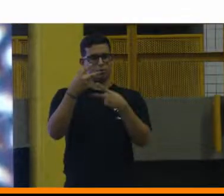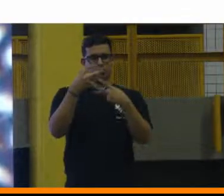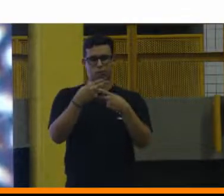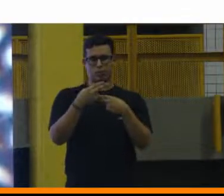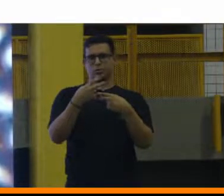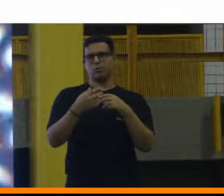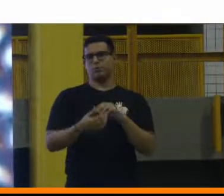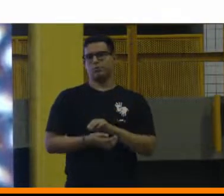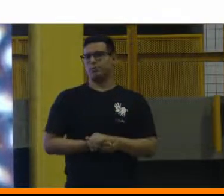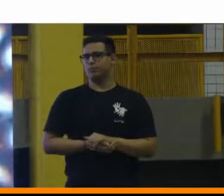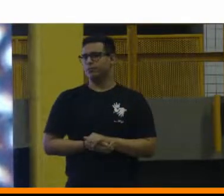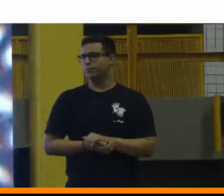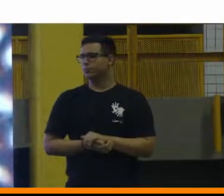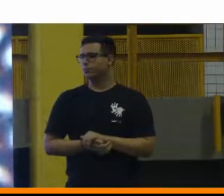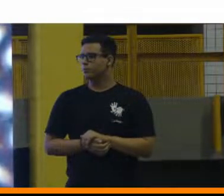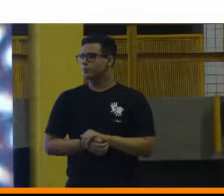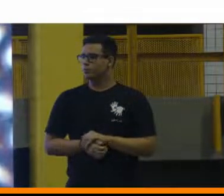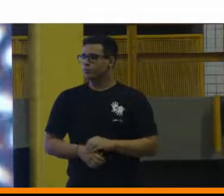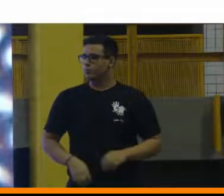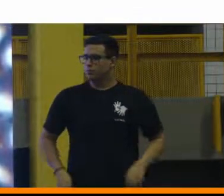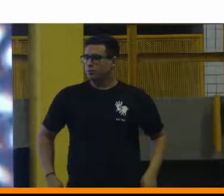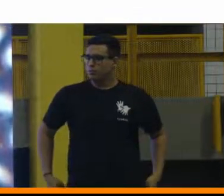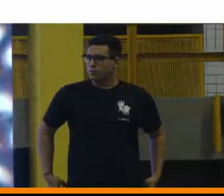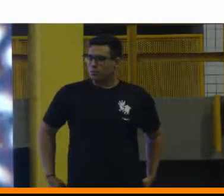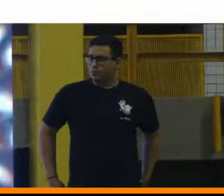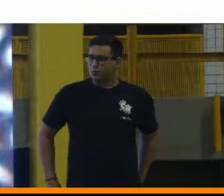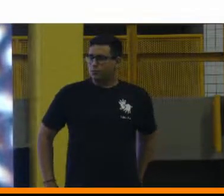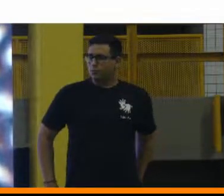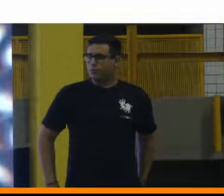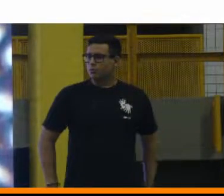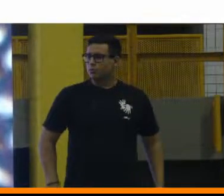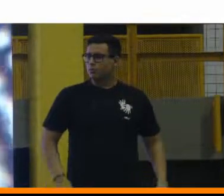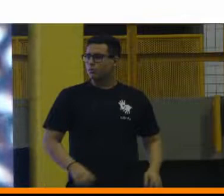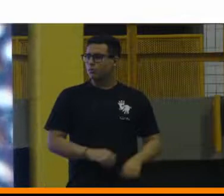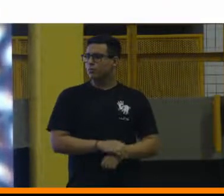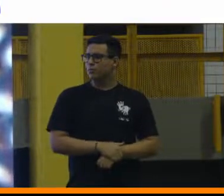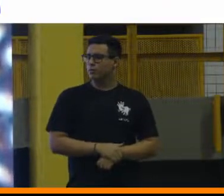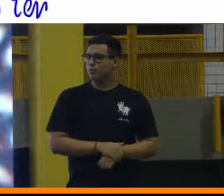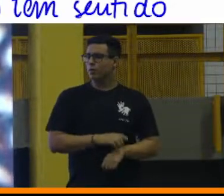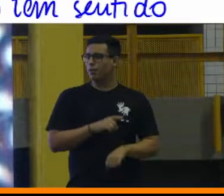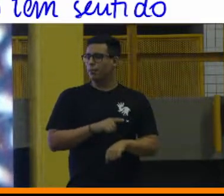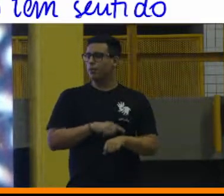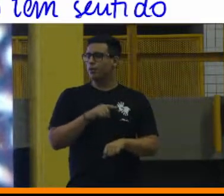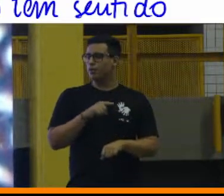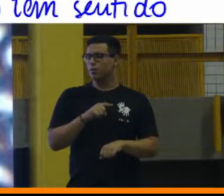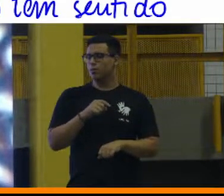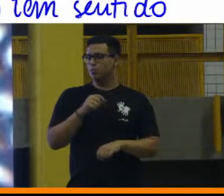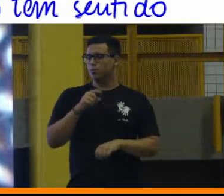velocidade. Por outro lado, quando eu jogo um objeto para cima,